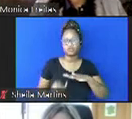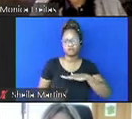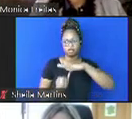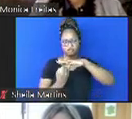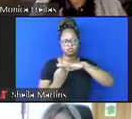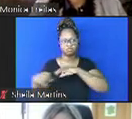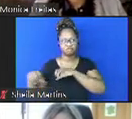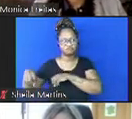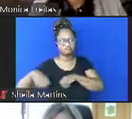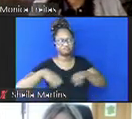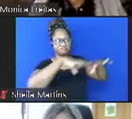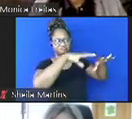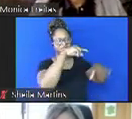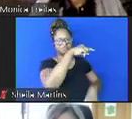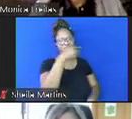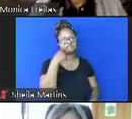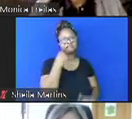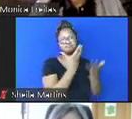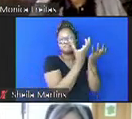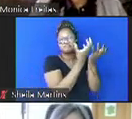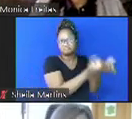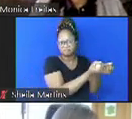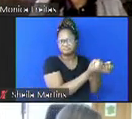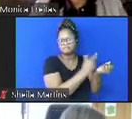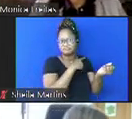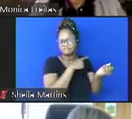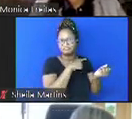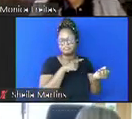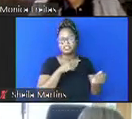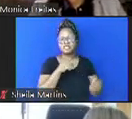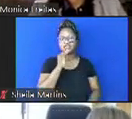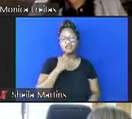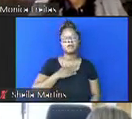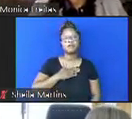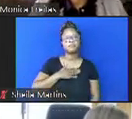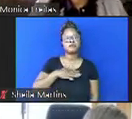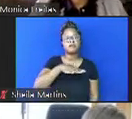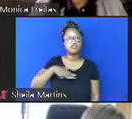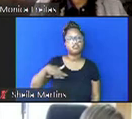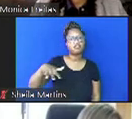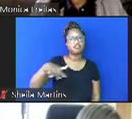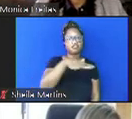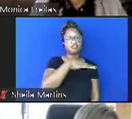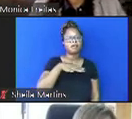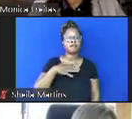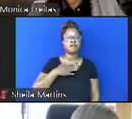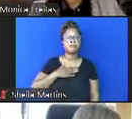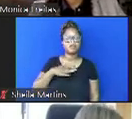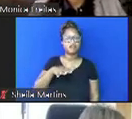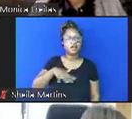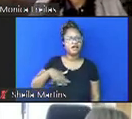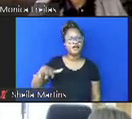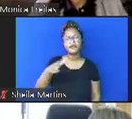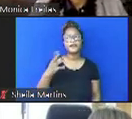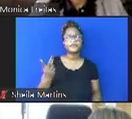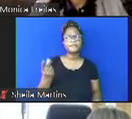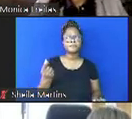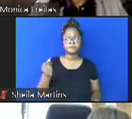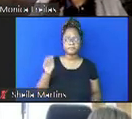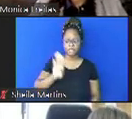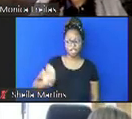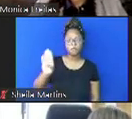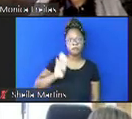o seu posto, ele também recebe um auxílio. Então, por exemplo, na minha área, né, eu sou da área de biológicas,